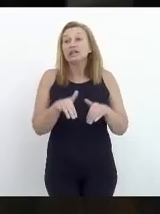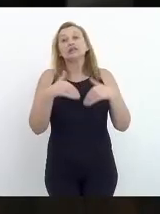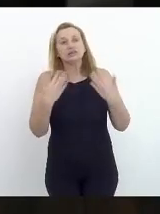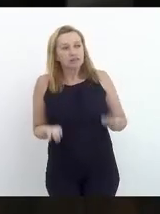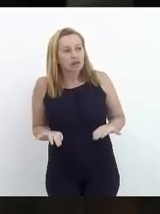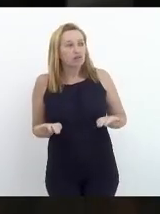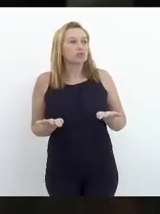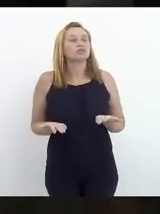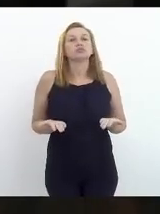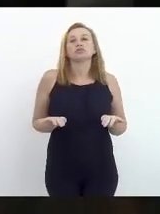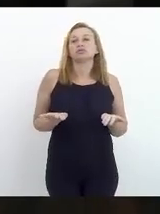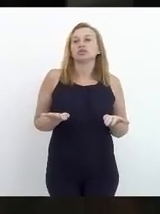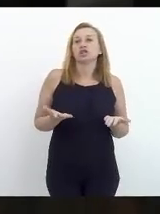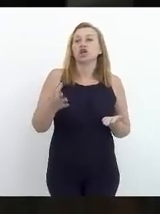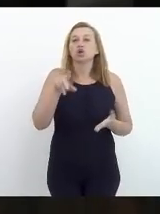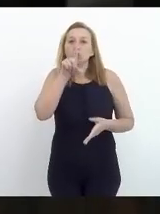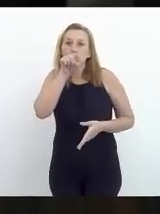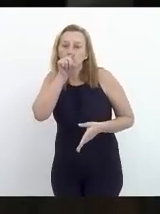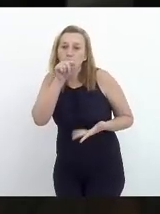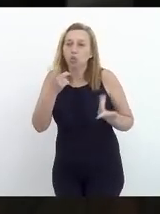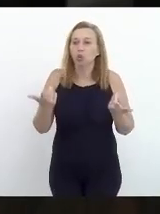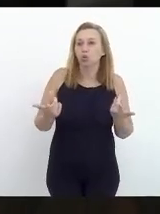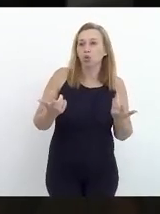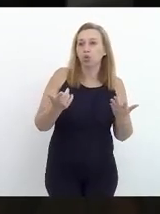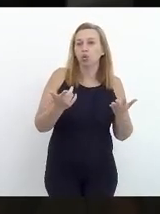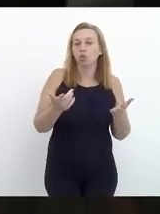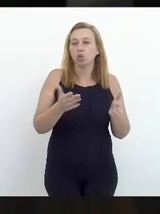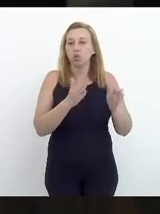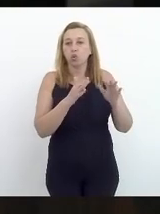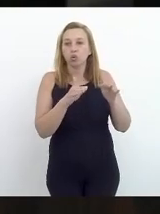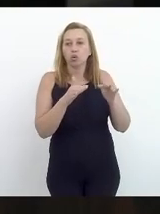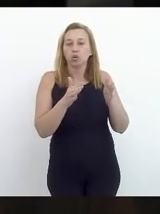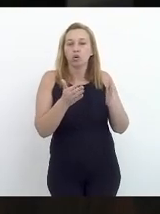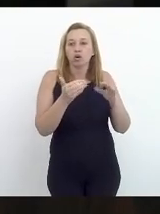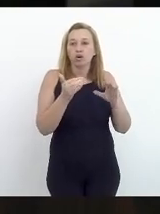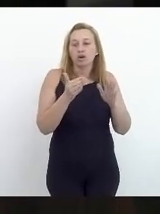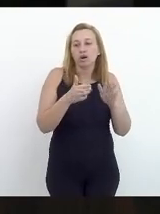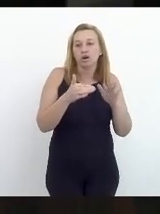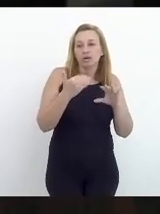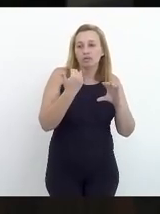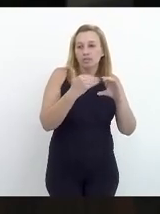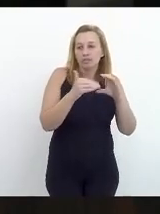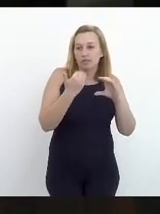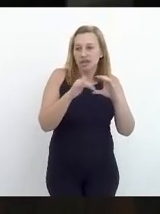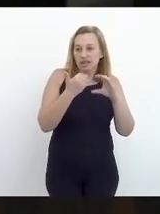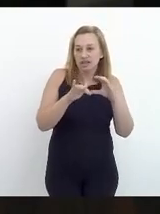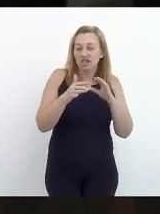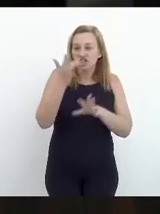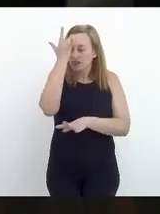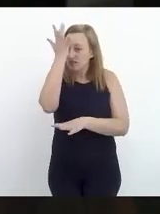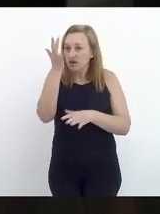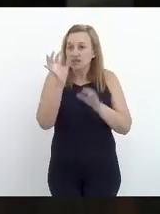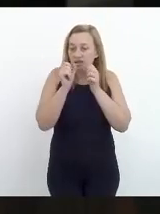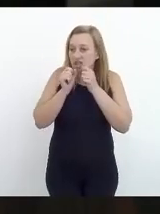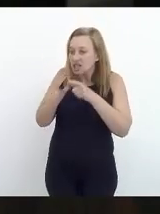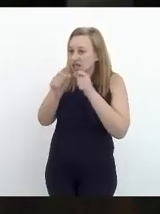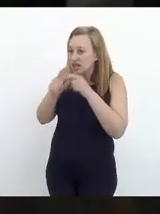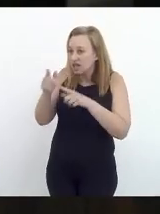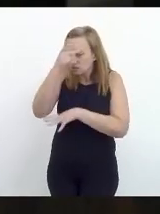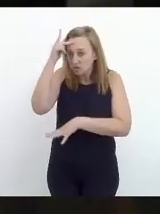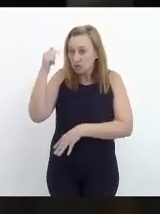é com Twitter, com postagem, que é fácil criticar as pessoas, que aqui vai